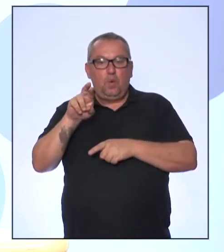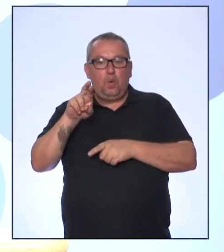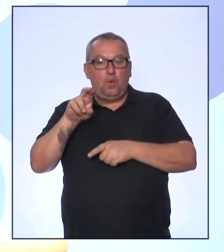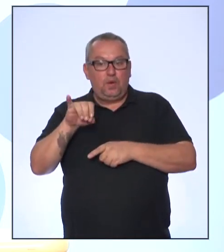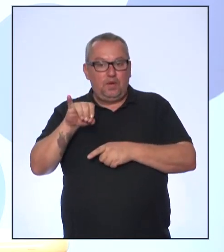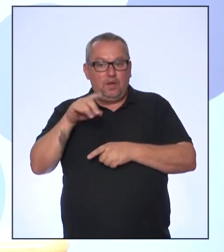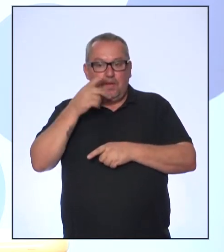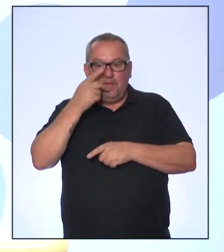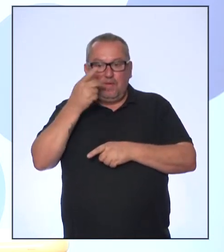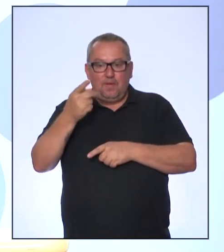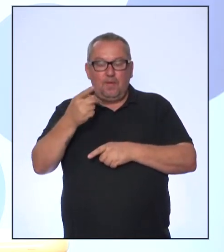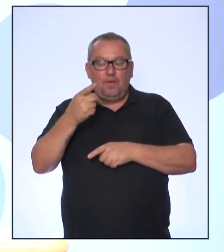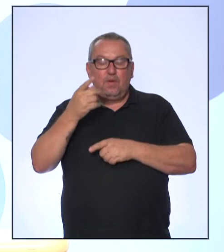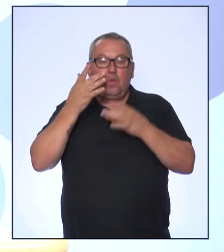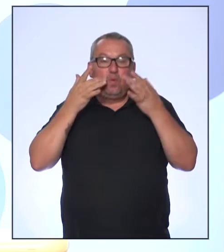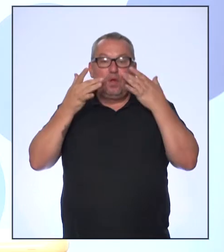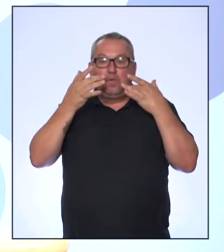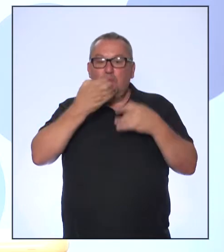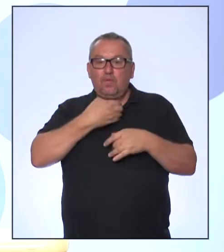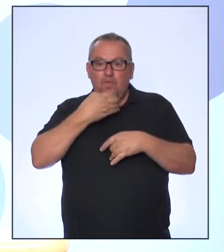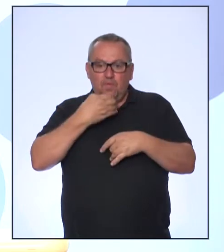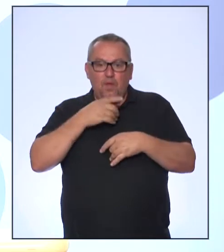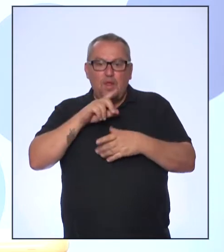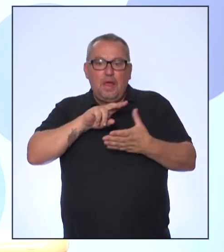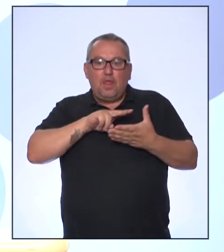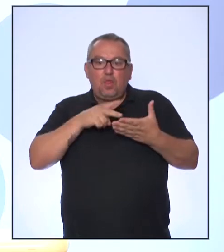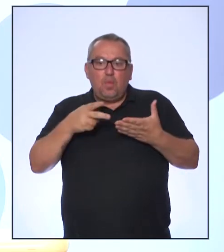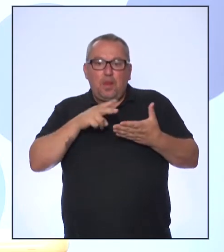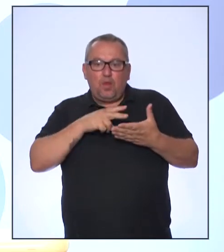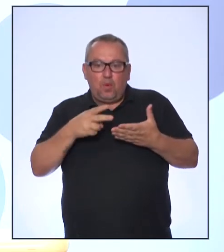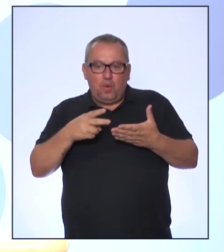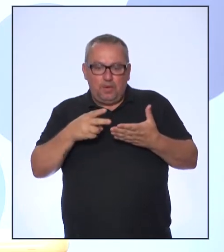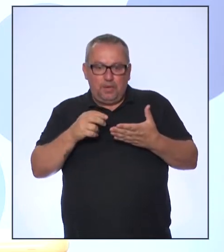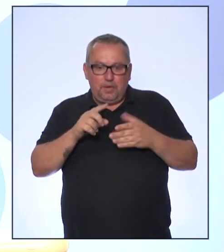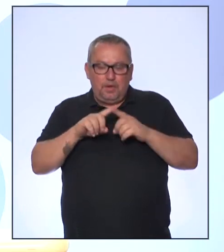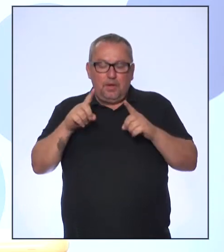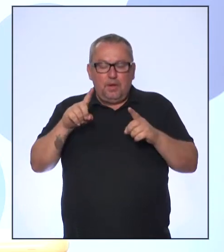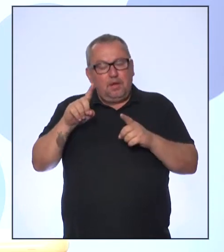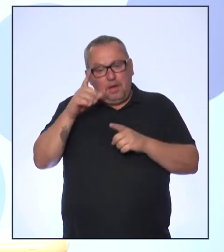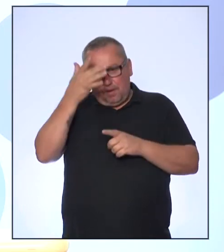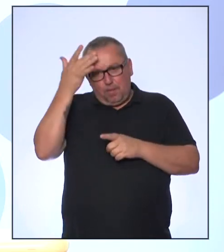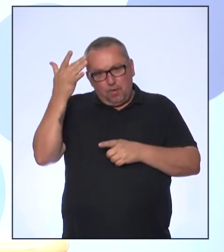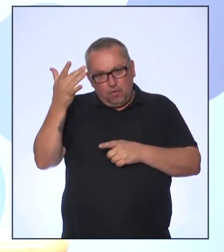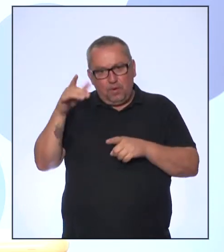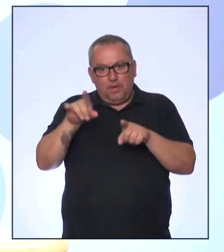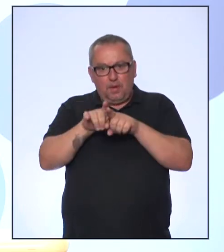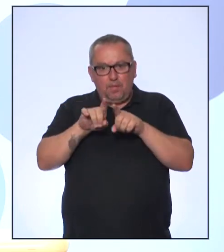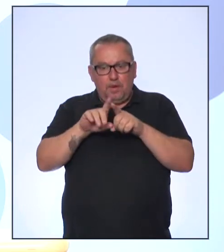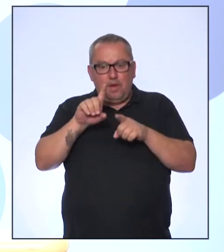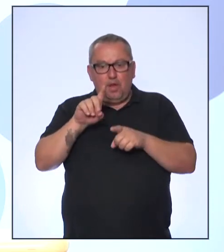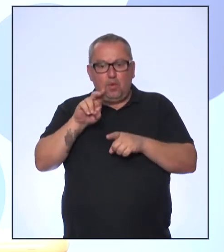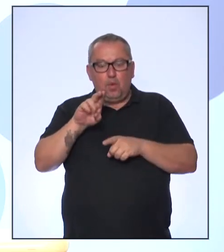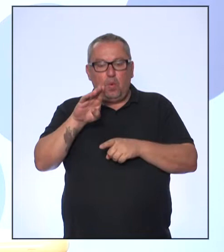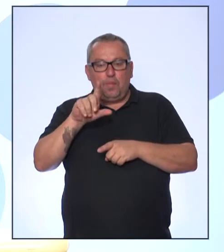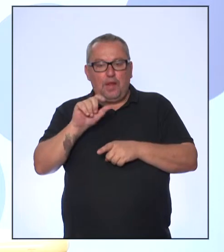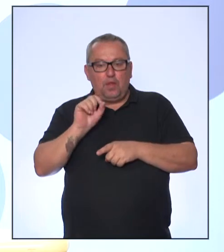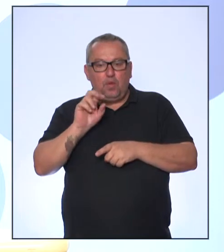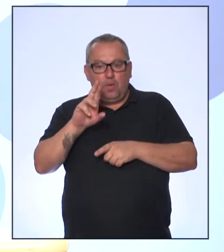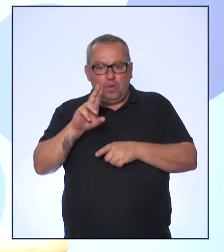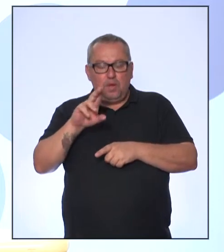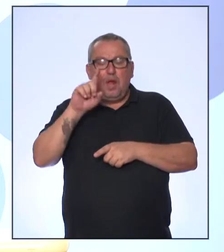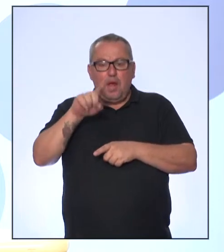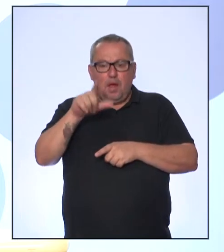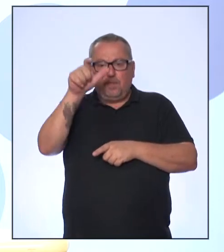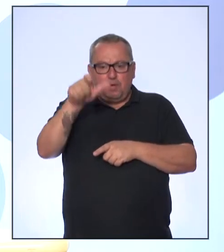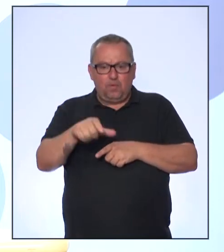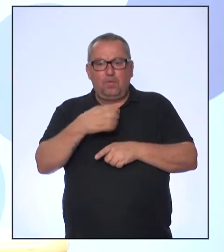que o ator de voz seria o dublador. Eles entendem que o dublador seria esse ator de voz. E os dubladores de filmes, de desenhos, são esses